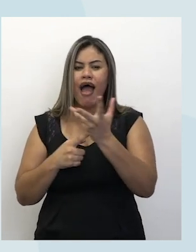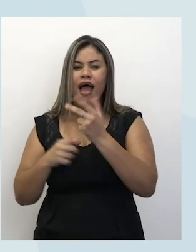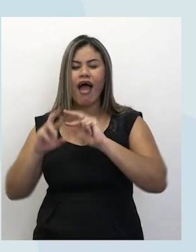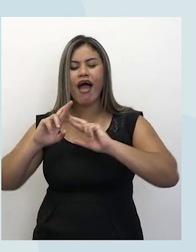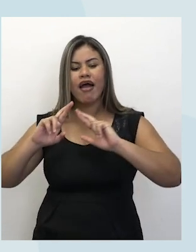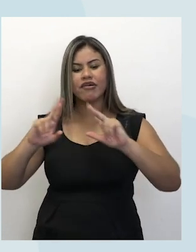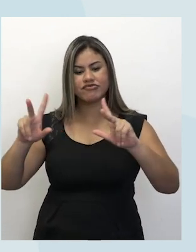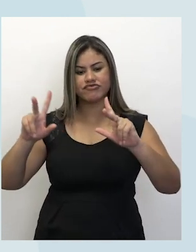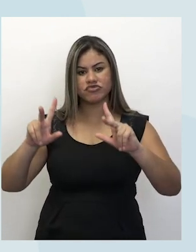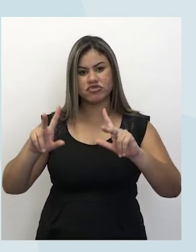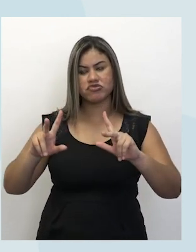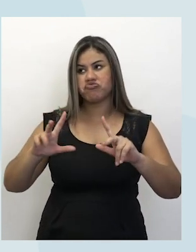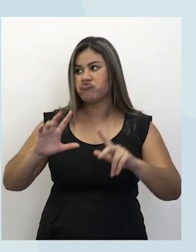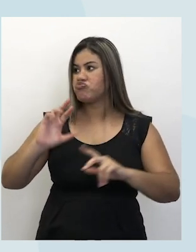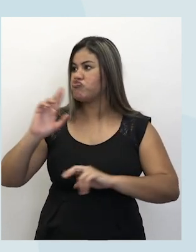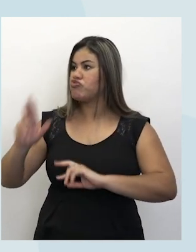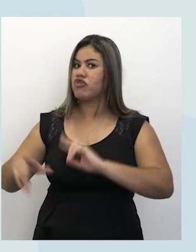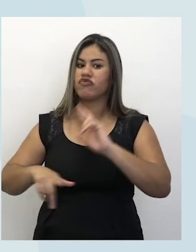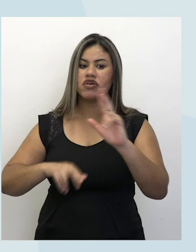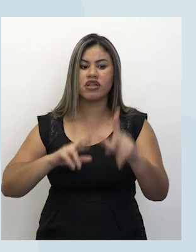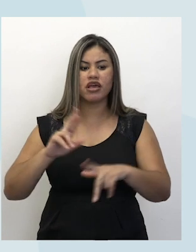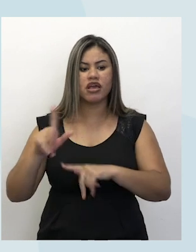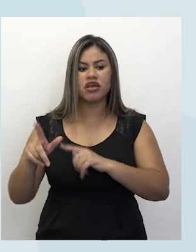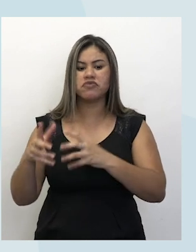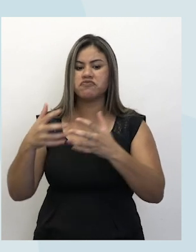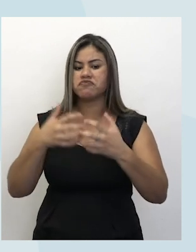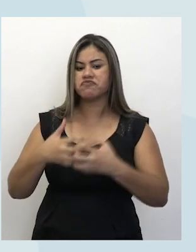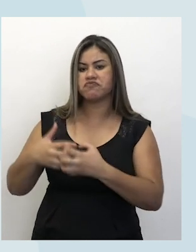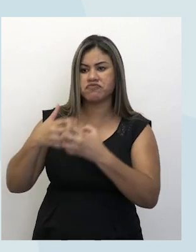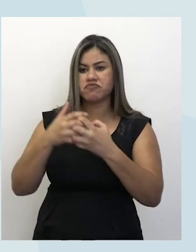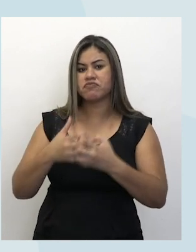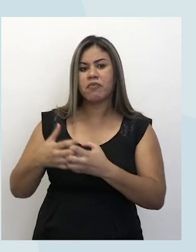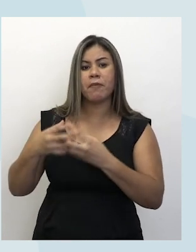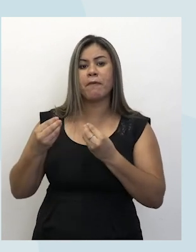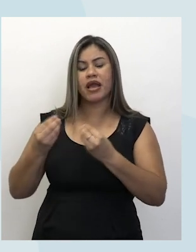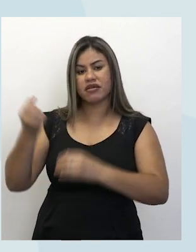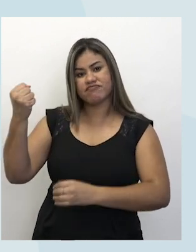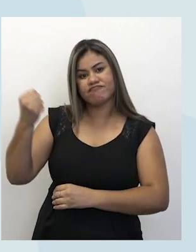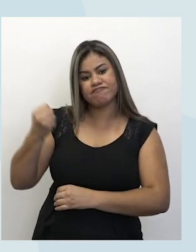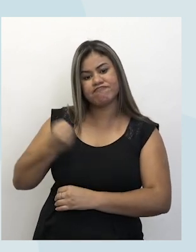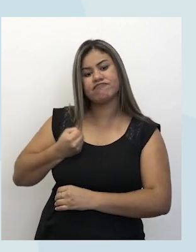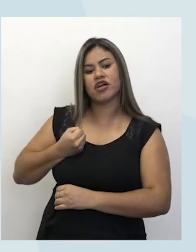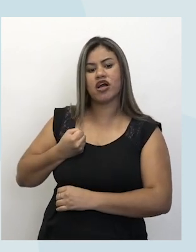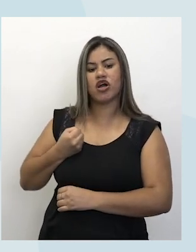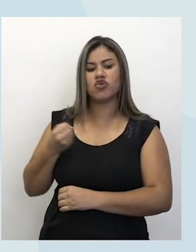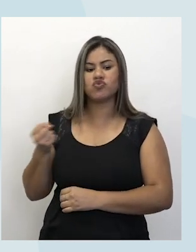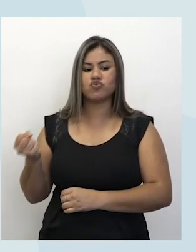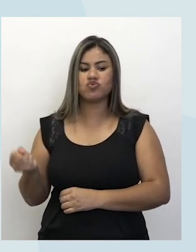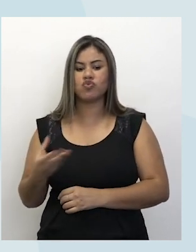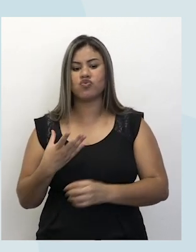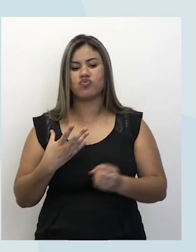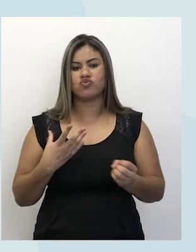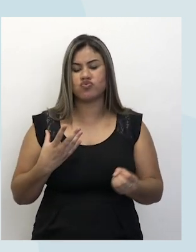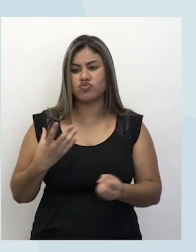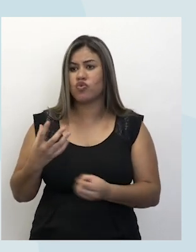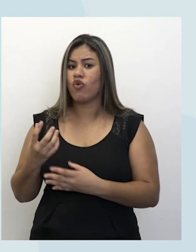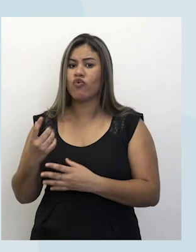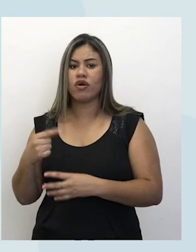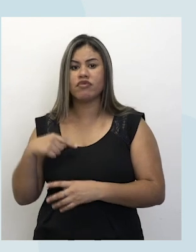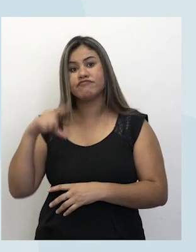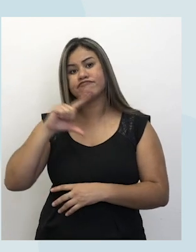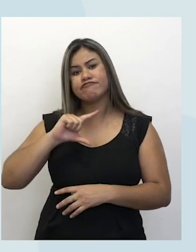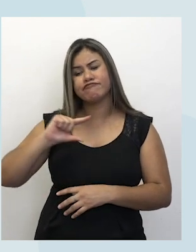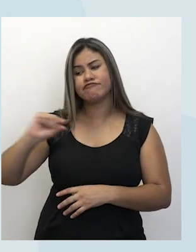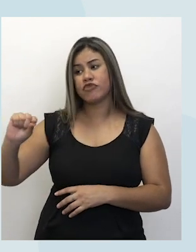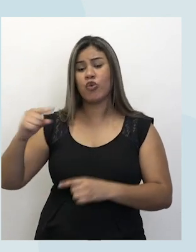um novo Engenho uma forma um mecanismo para me matar novas esquivanças maneira de escapar que você